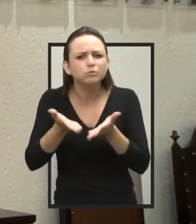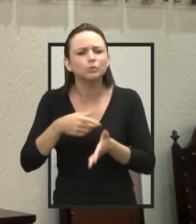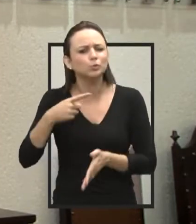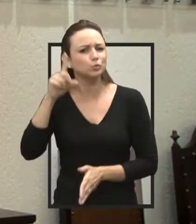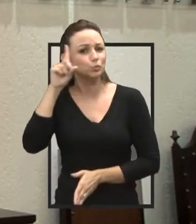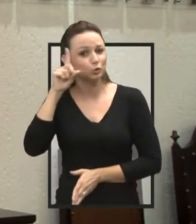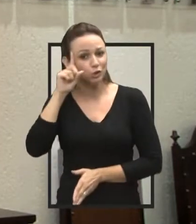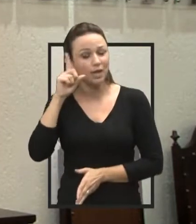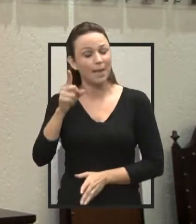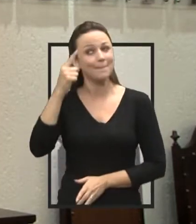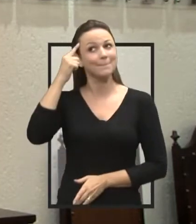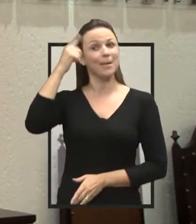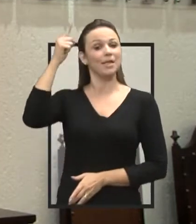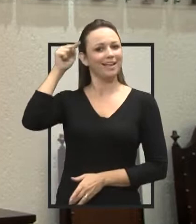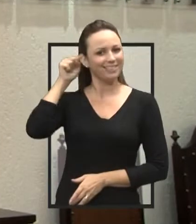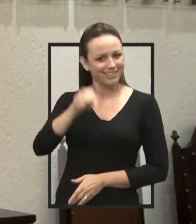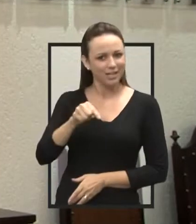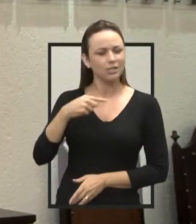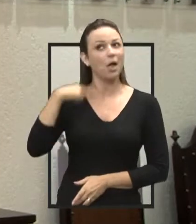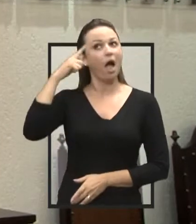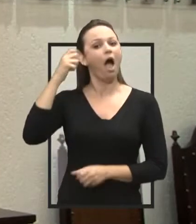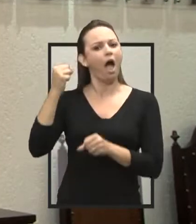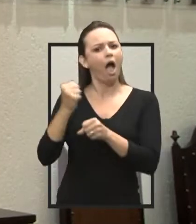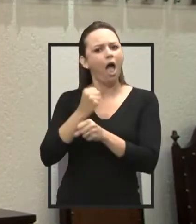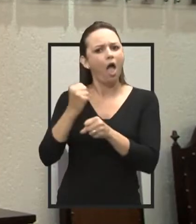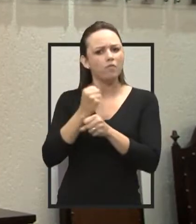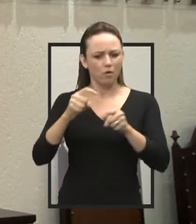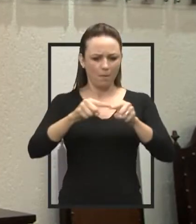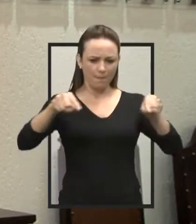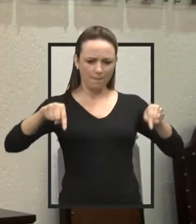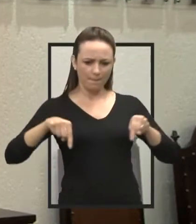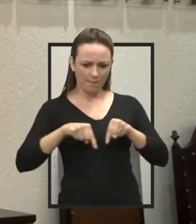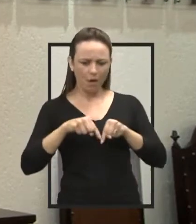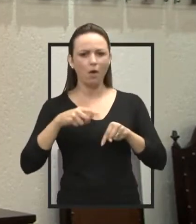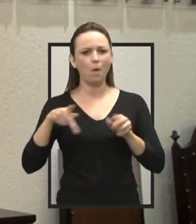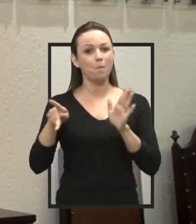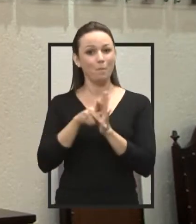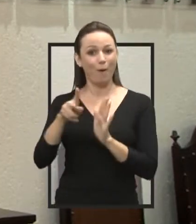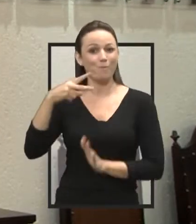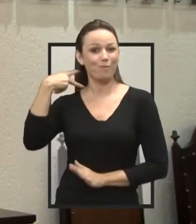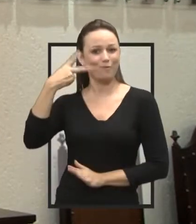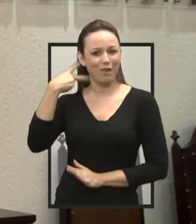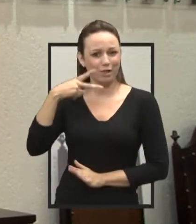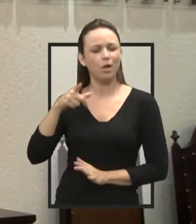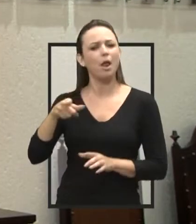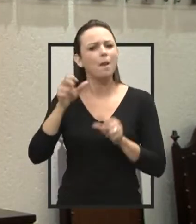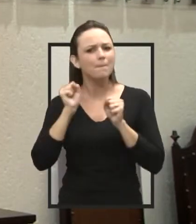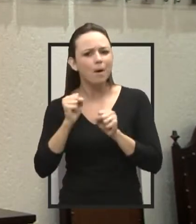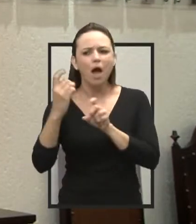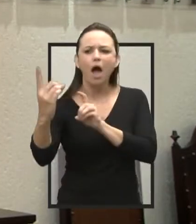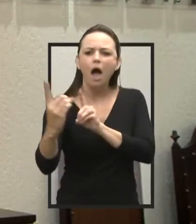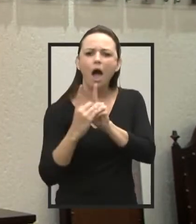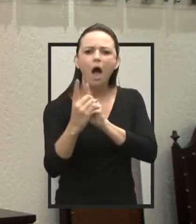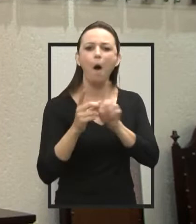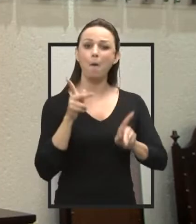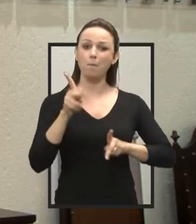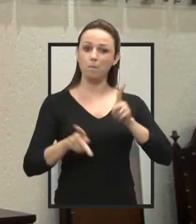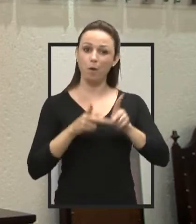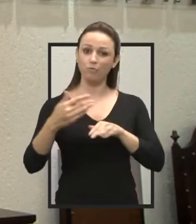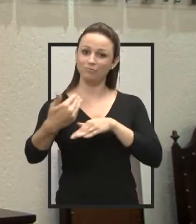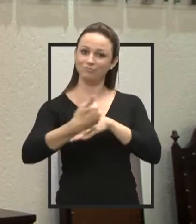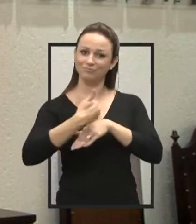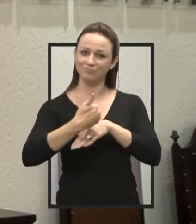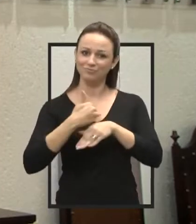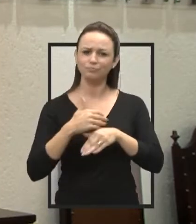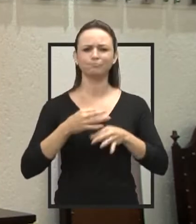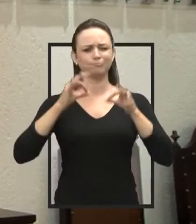Pensando nisso, que eu fiz questão de reformar os gabinetes de todos os senhores vereadores para que eles pudessem atender a população de